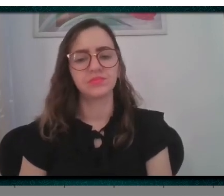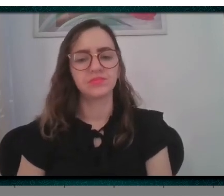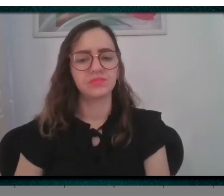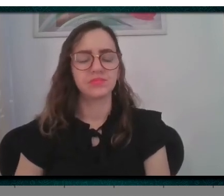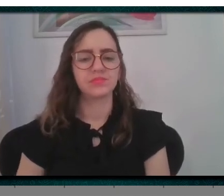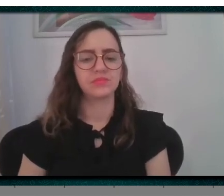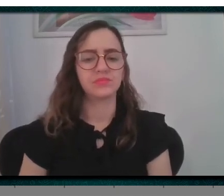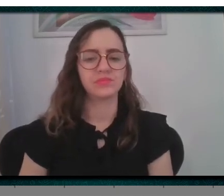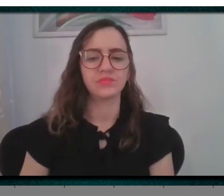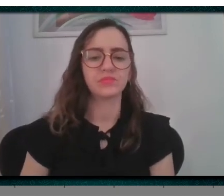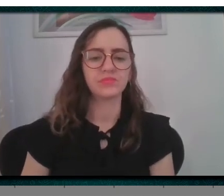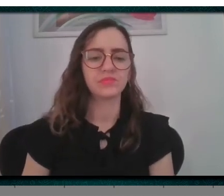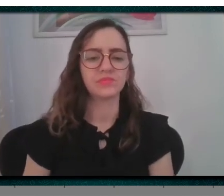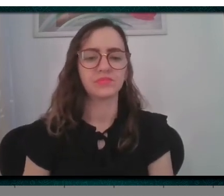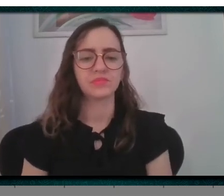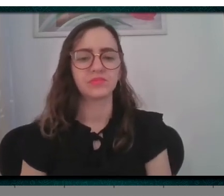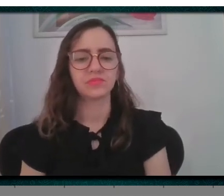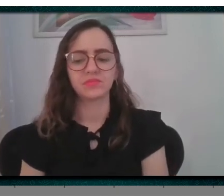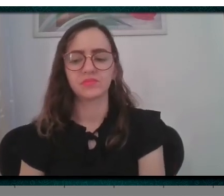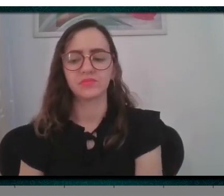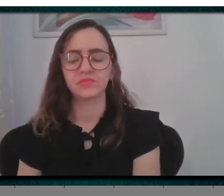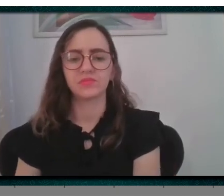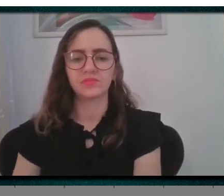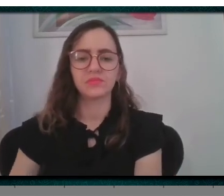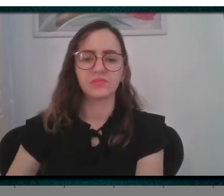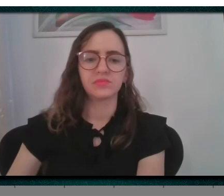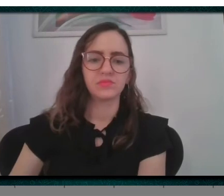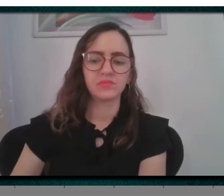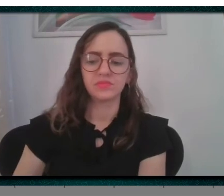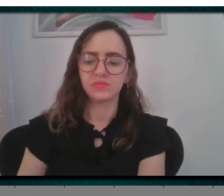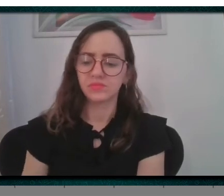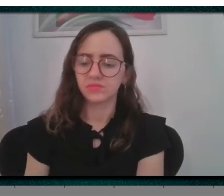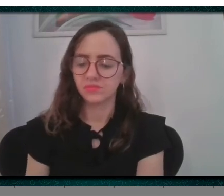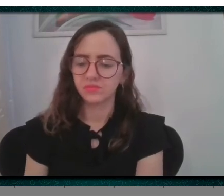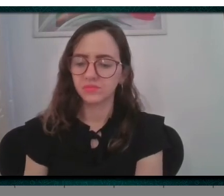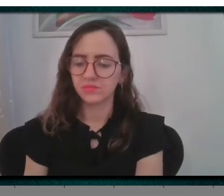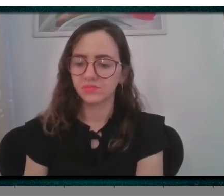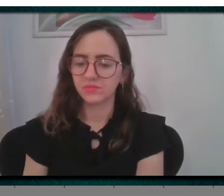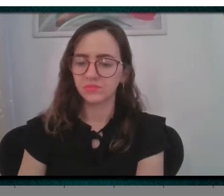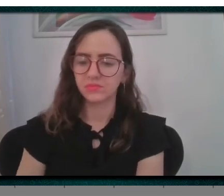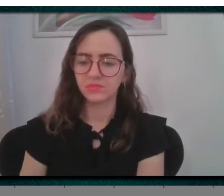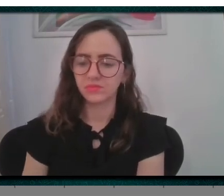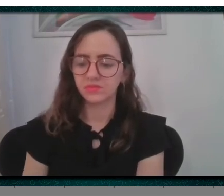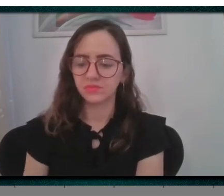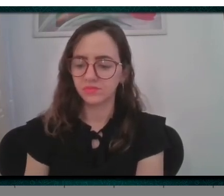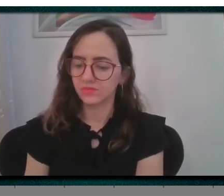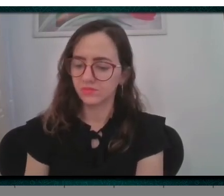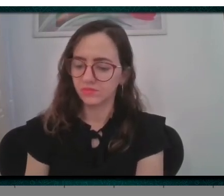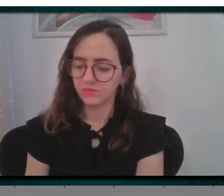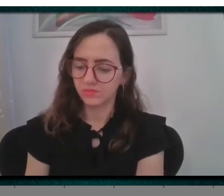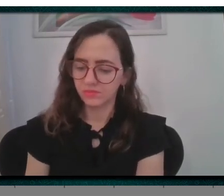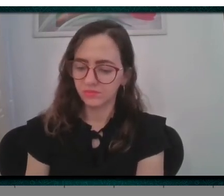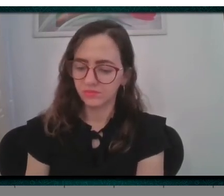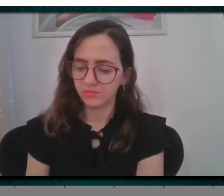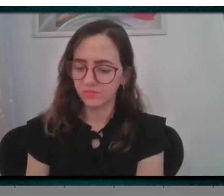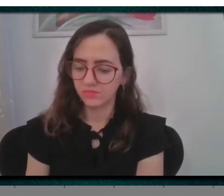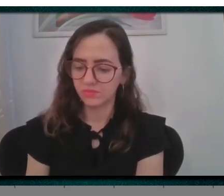10 vezes menos. Se for para o outro lado, diminui do 8 para o 9, também diminui mais 10 vezes.